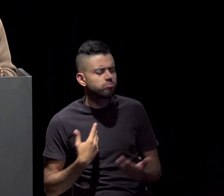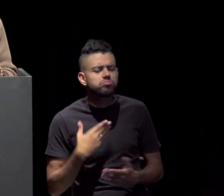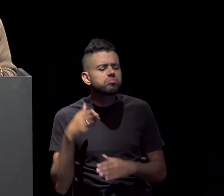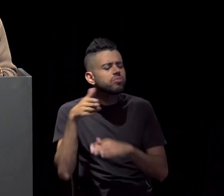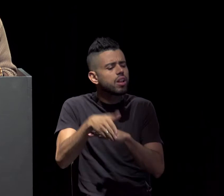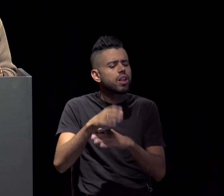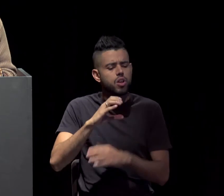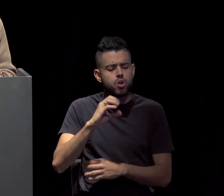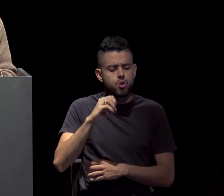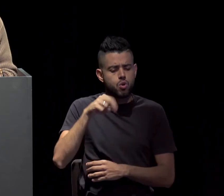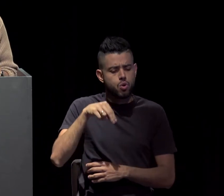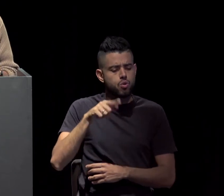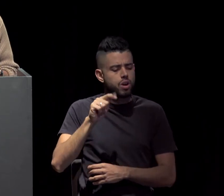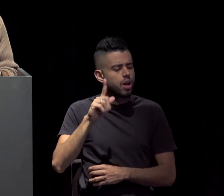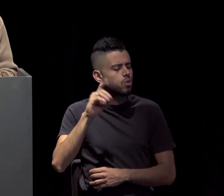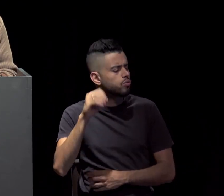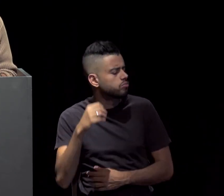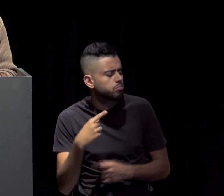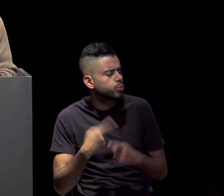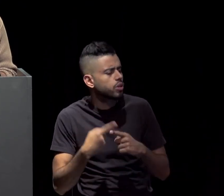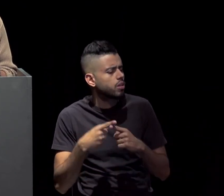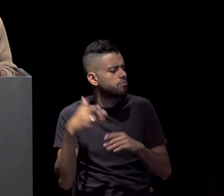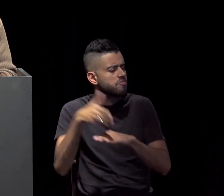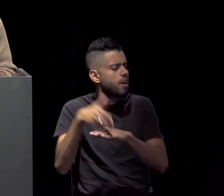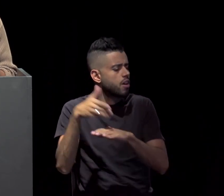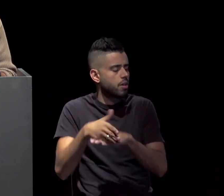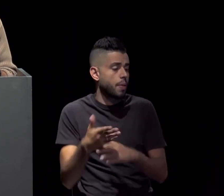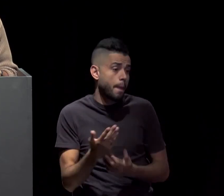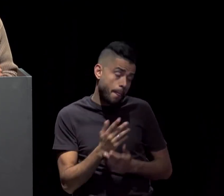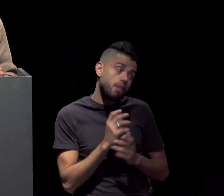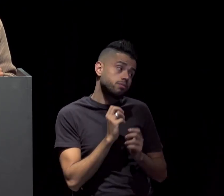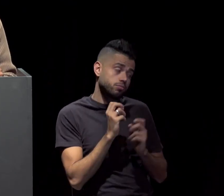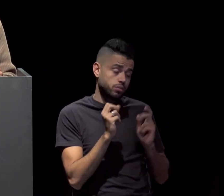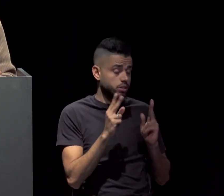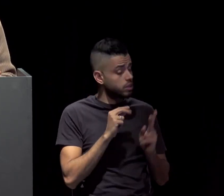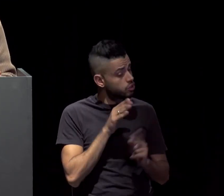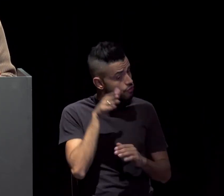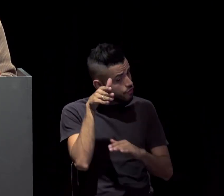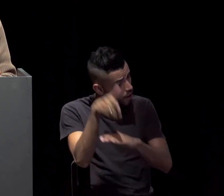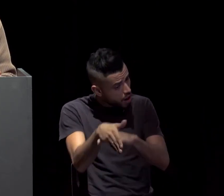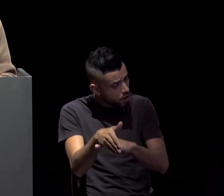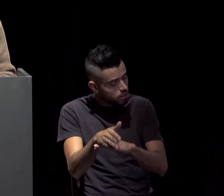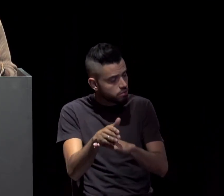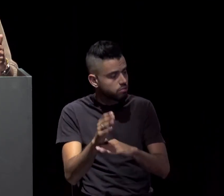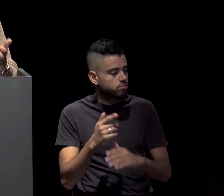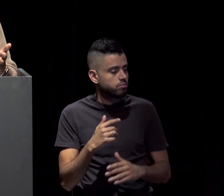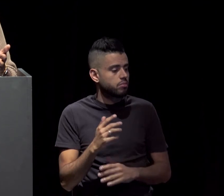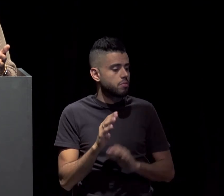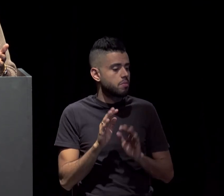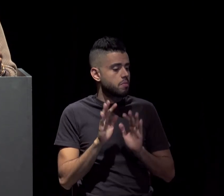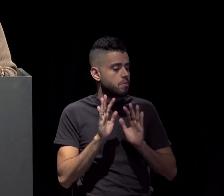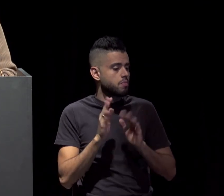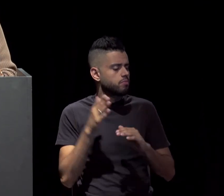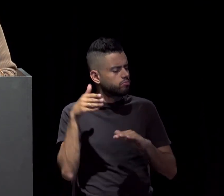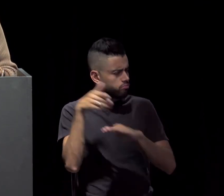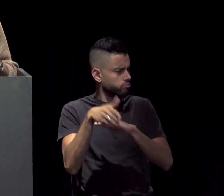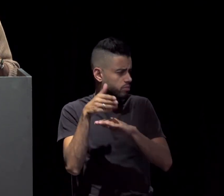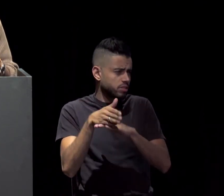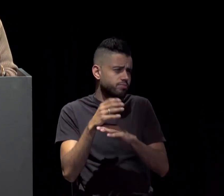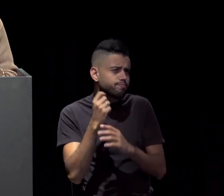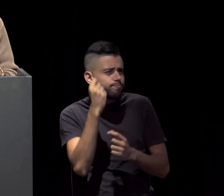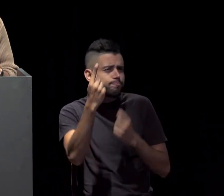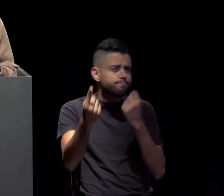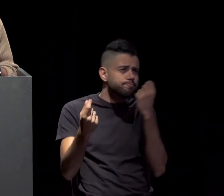Congado? Ele diz, nós vamos, mas nem sempre essa é a parte fundamental. Mas ele vai continuamente. Então, é no